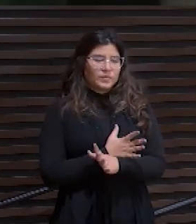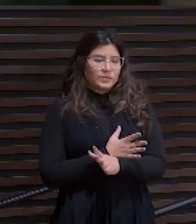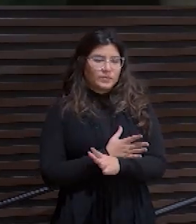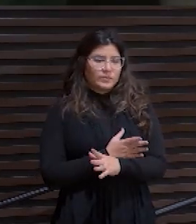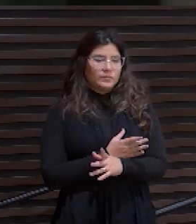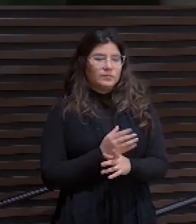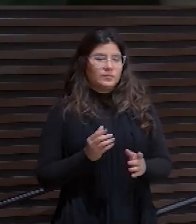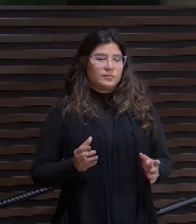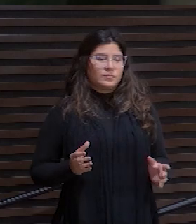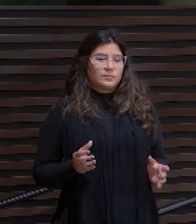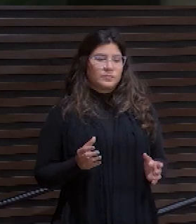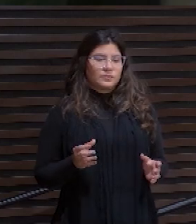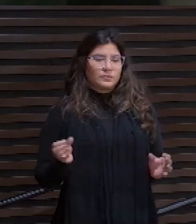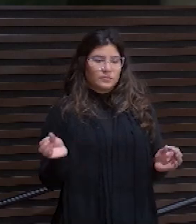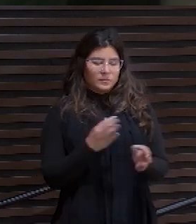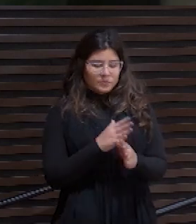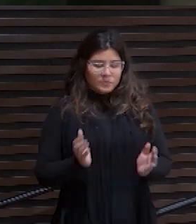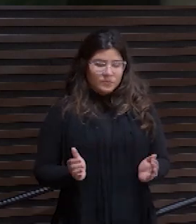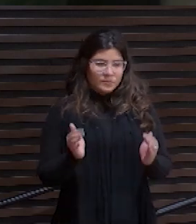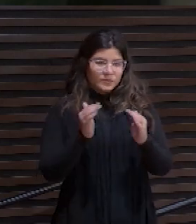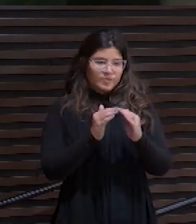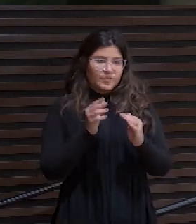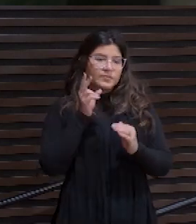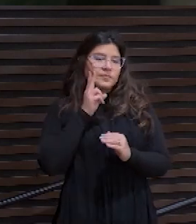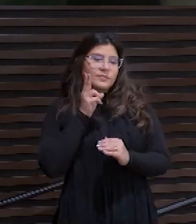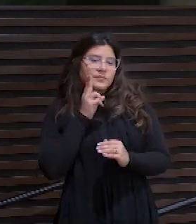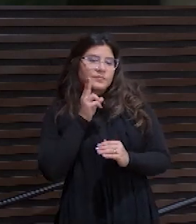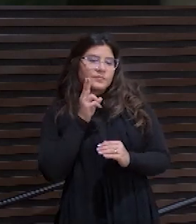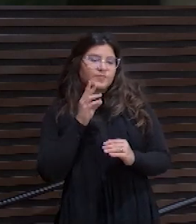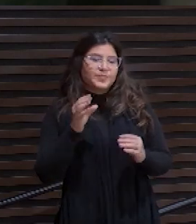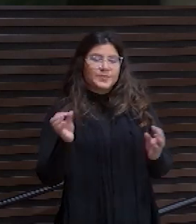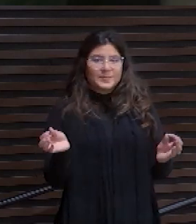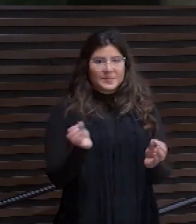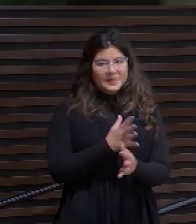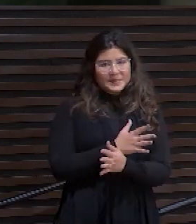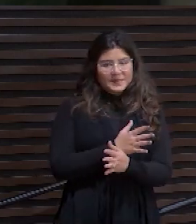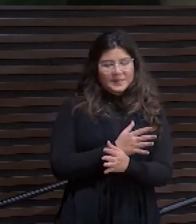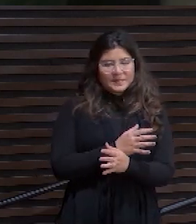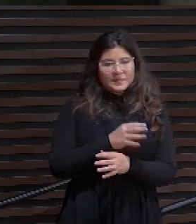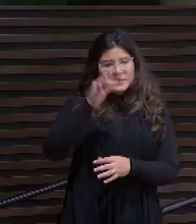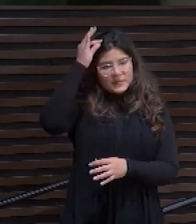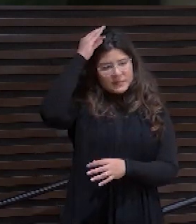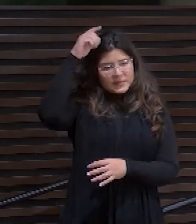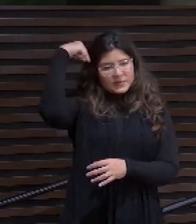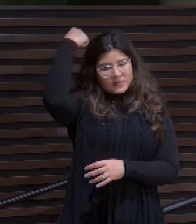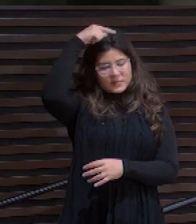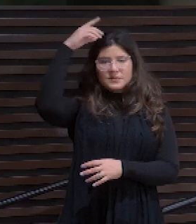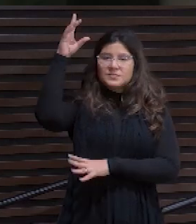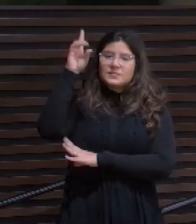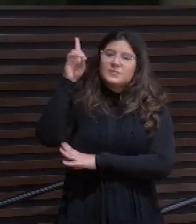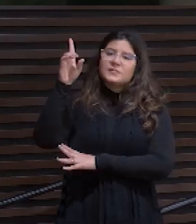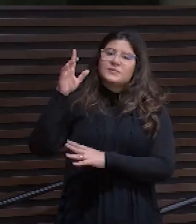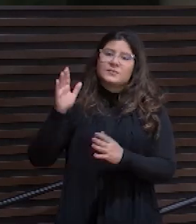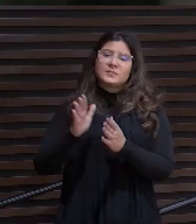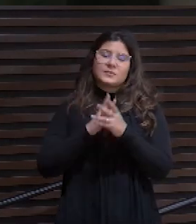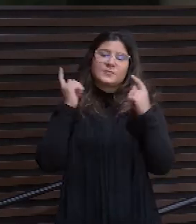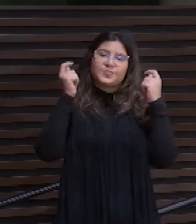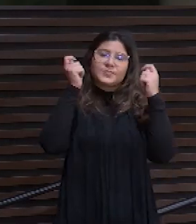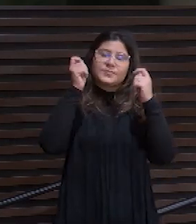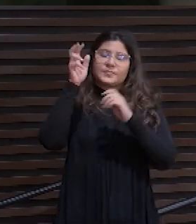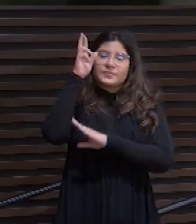o alegre vinho novo do Espírito Santo de Deus. Aleluia, meus irmãos. O Senhor também nos